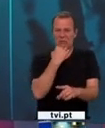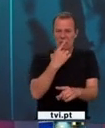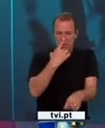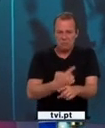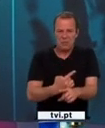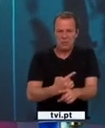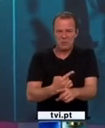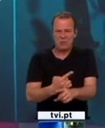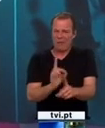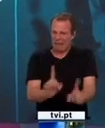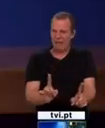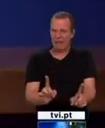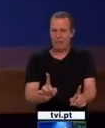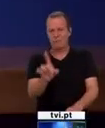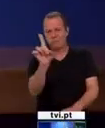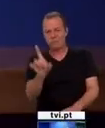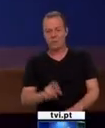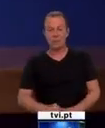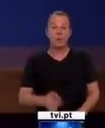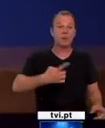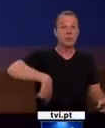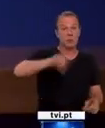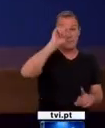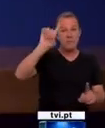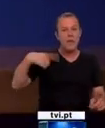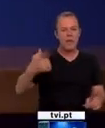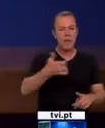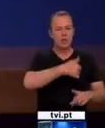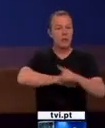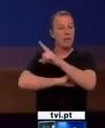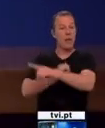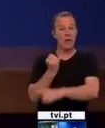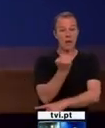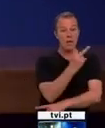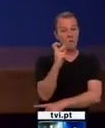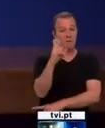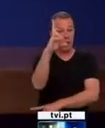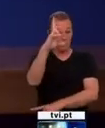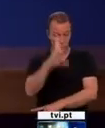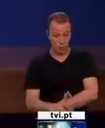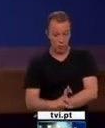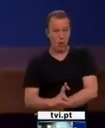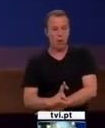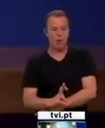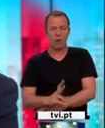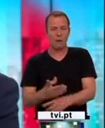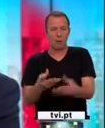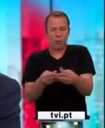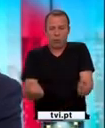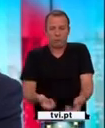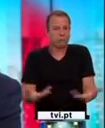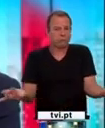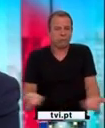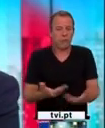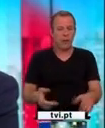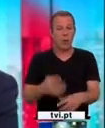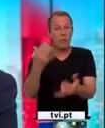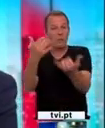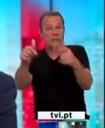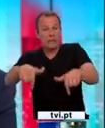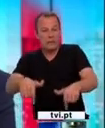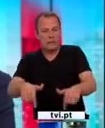foi? Bem, sabemos que em Espanha a redução do IVA rapidamente foi absorvida. Os riscos disso acontecer aqui